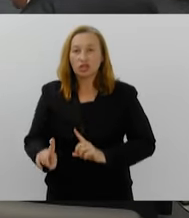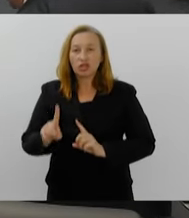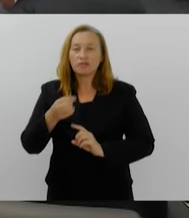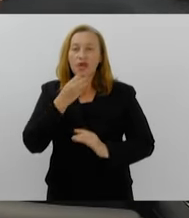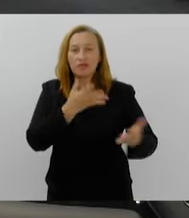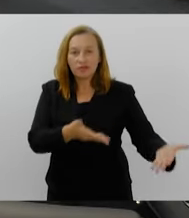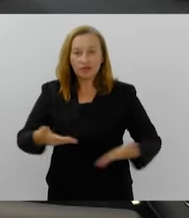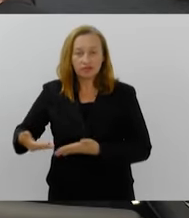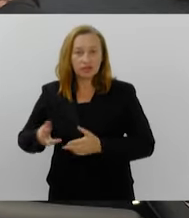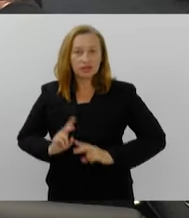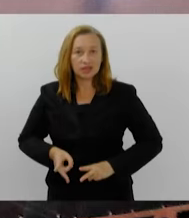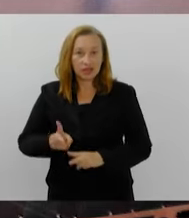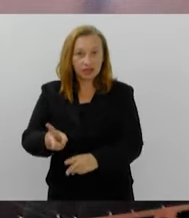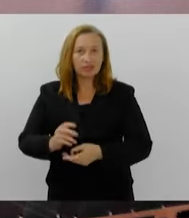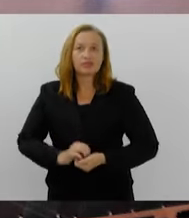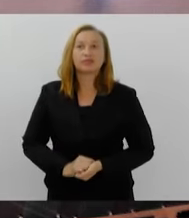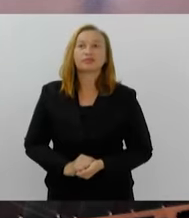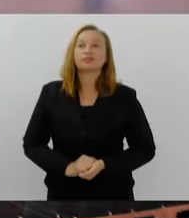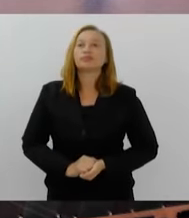sempre.